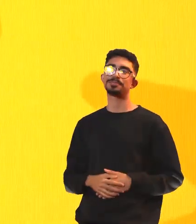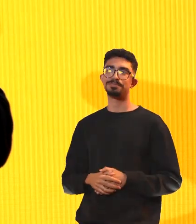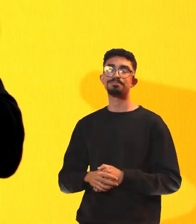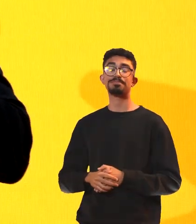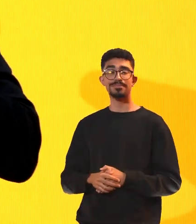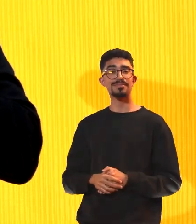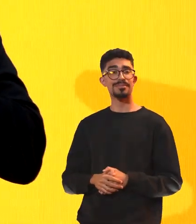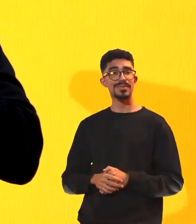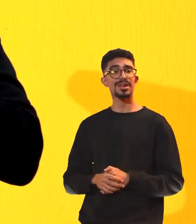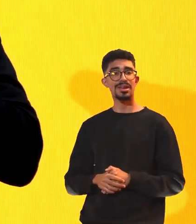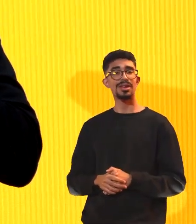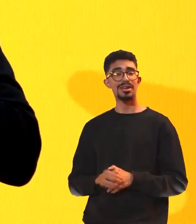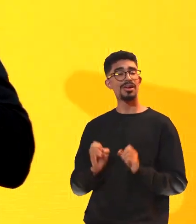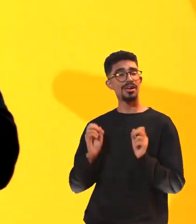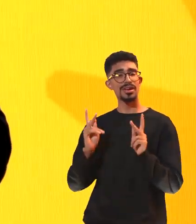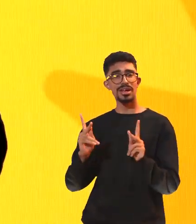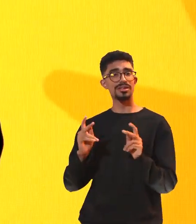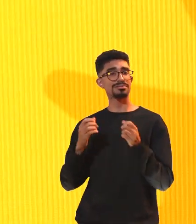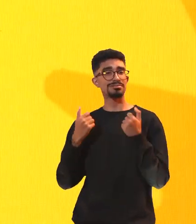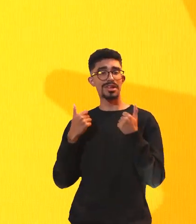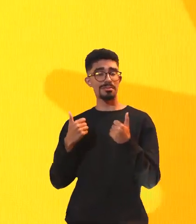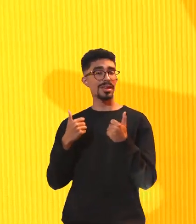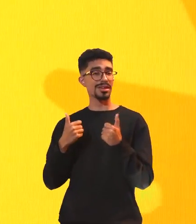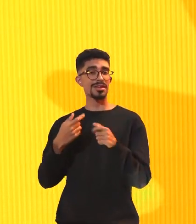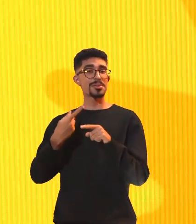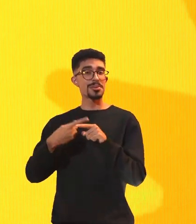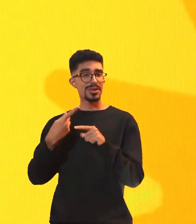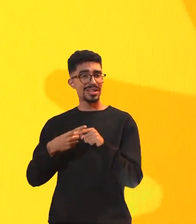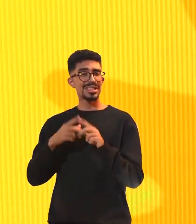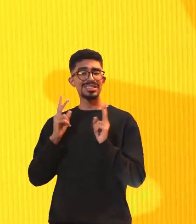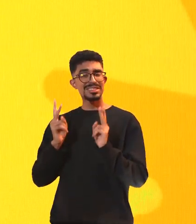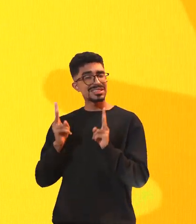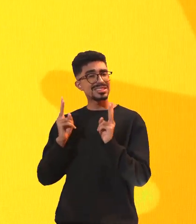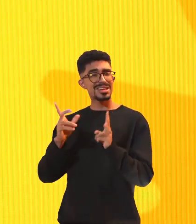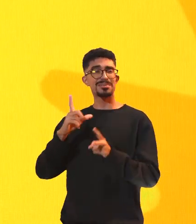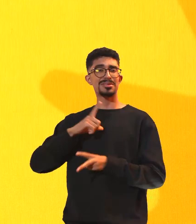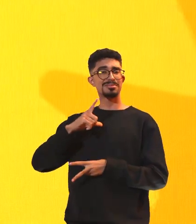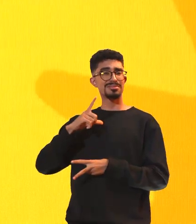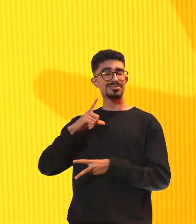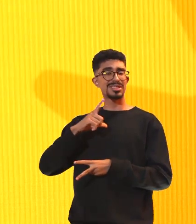aprender. Ser confrontado nos abençoa.